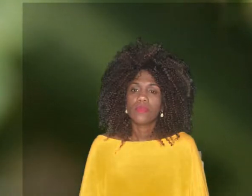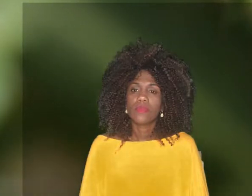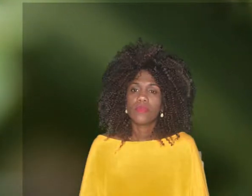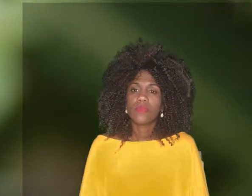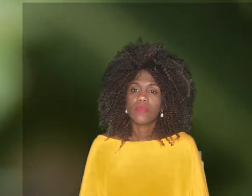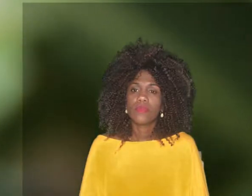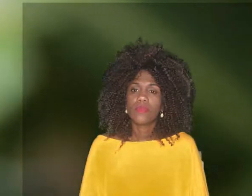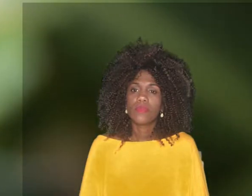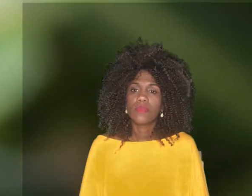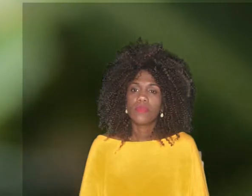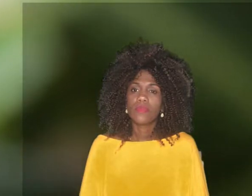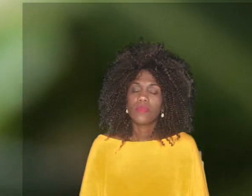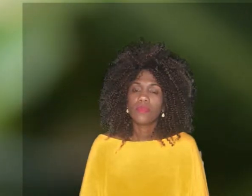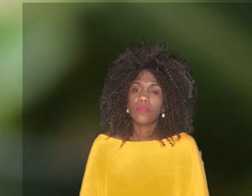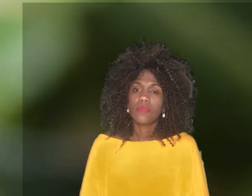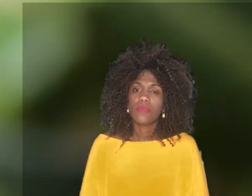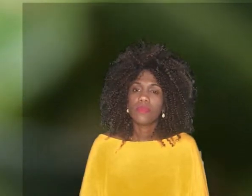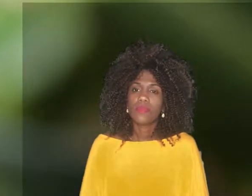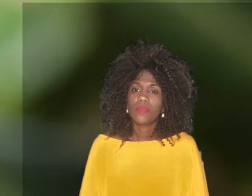Obareluluco,